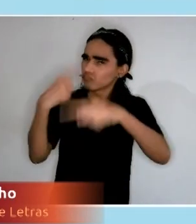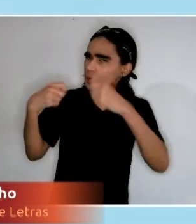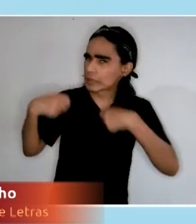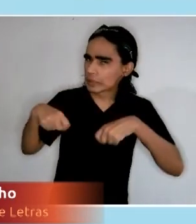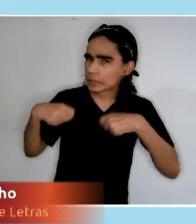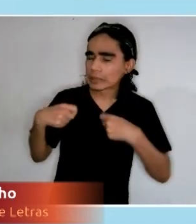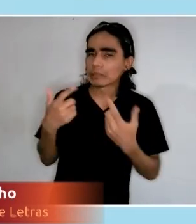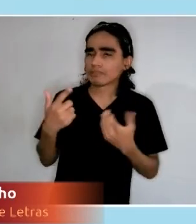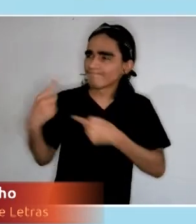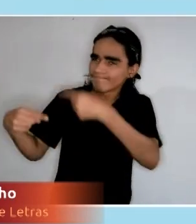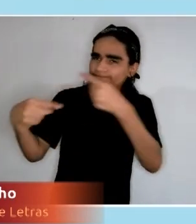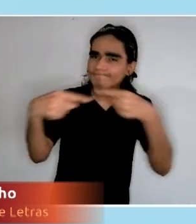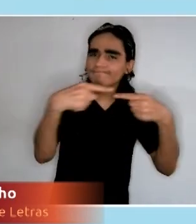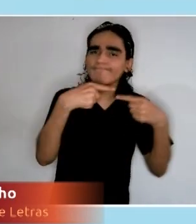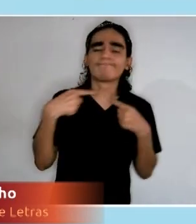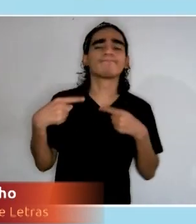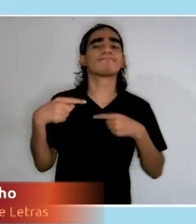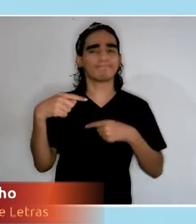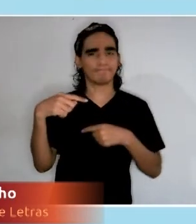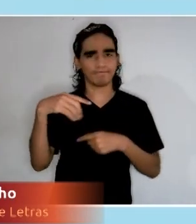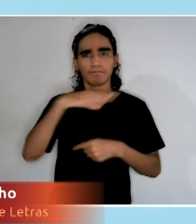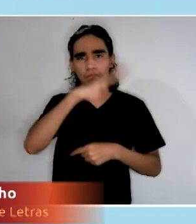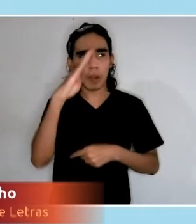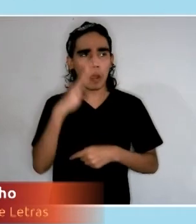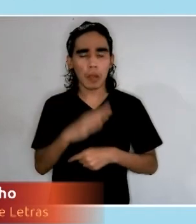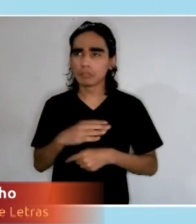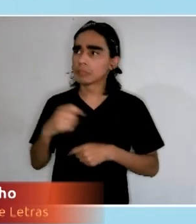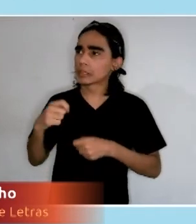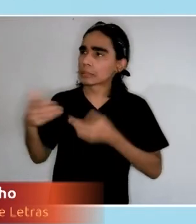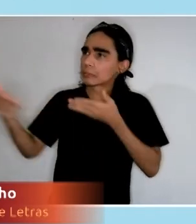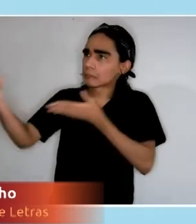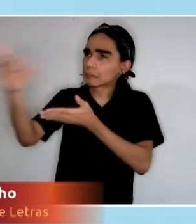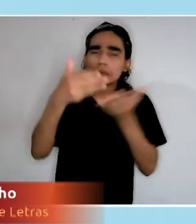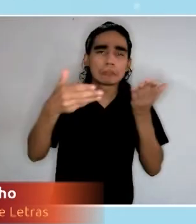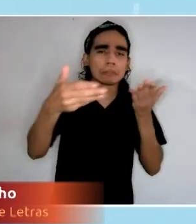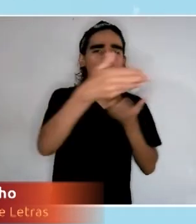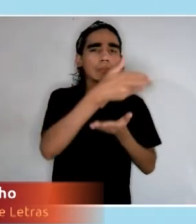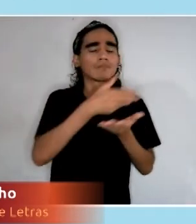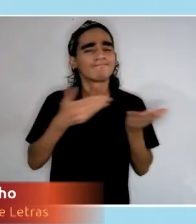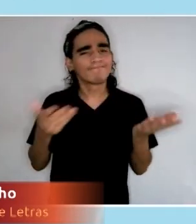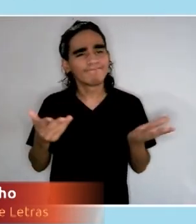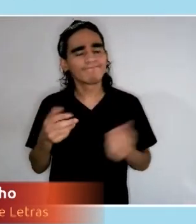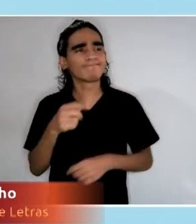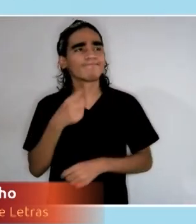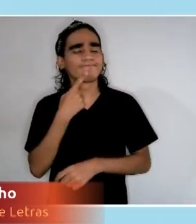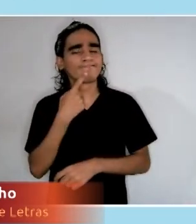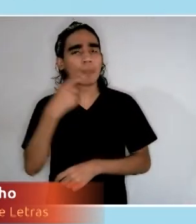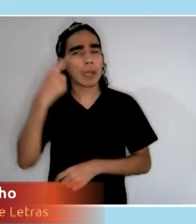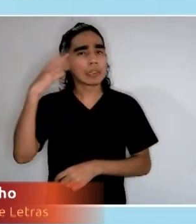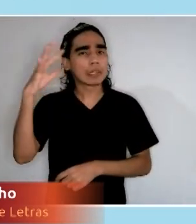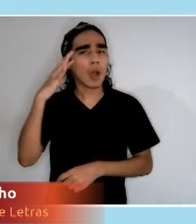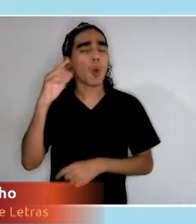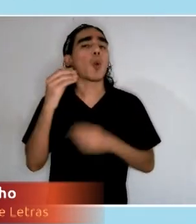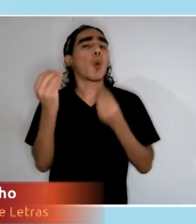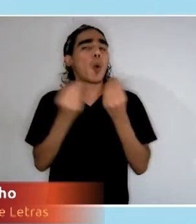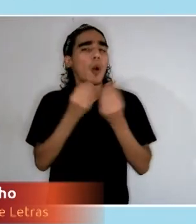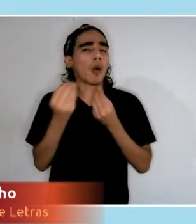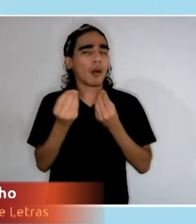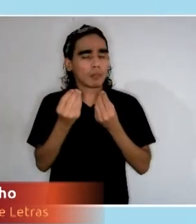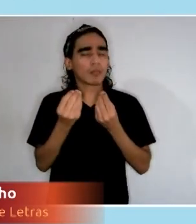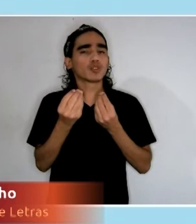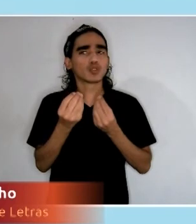fazermos um debate nacional sobre isso, né? E verificarmos o que nós devemos fazer para voltar a colocar o